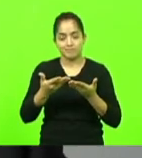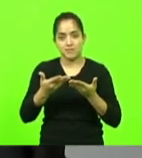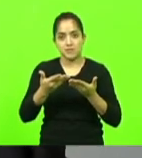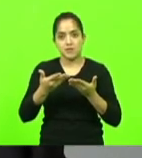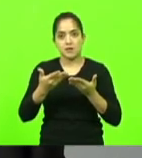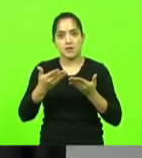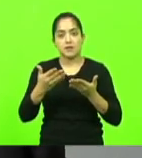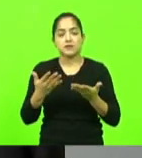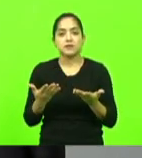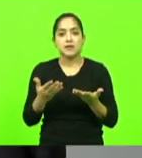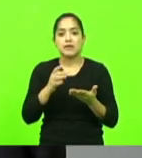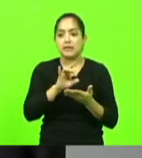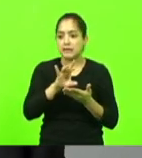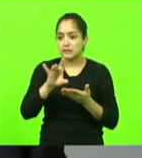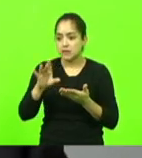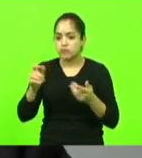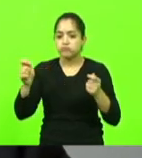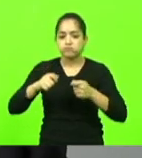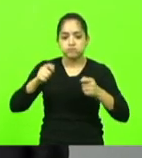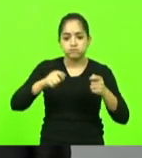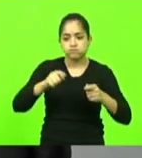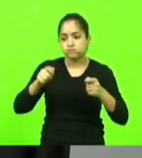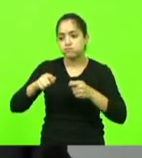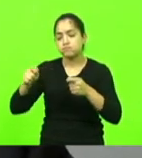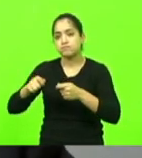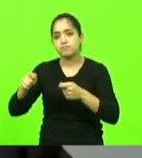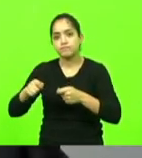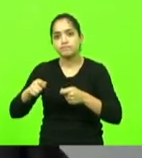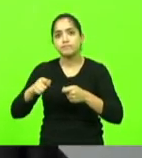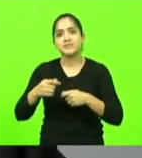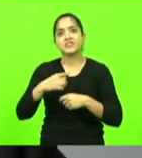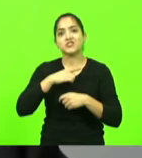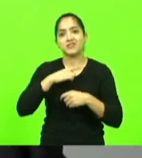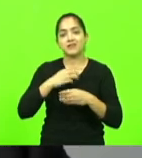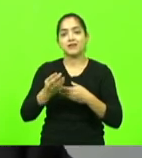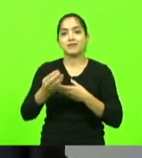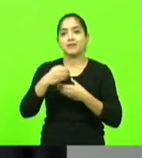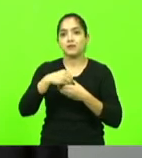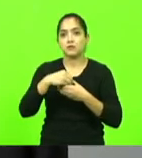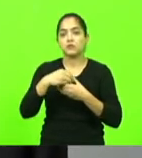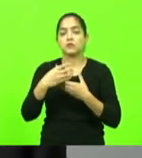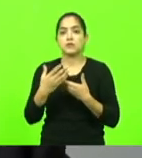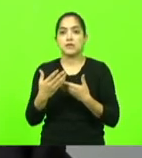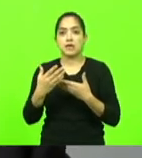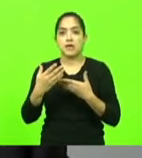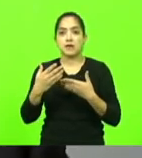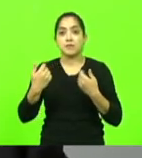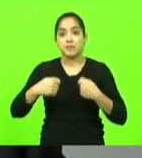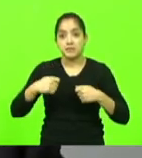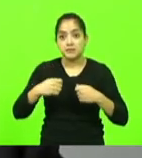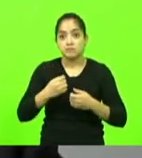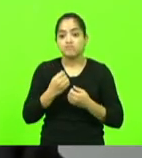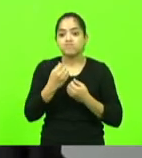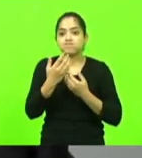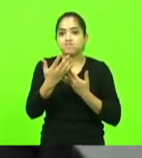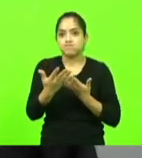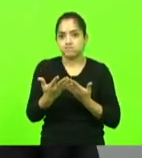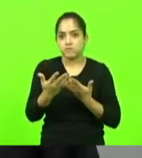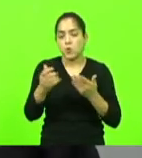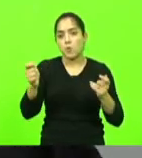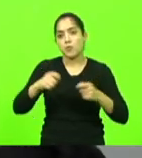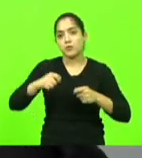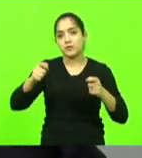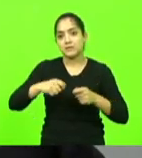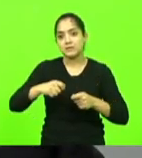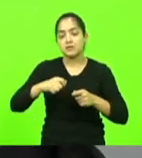de cada um das suas potencialidades que já estão inatas. O que nós precisamos é que a pessoa desperte para o seu potencial,